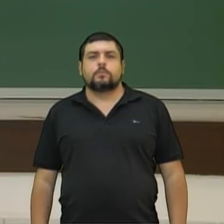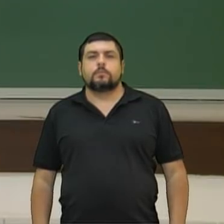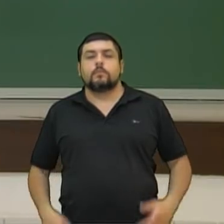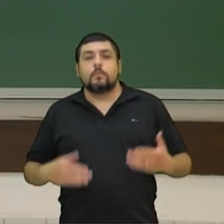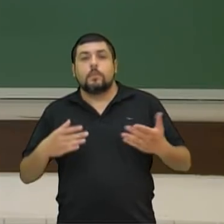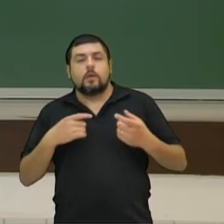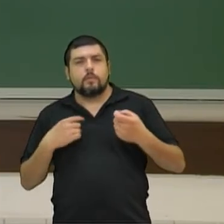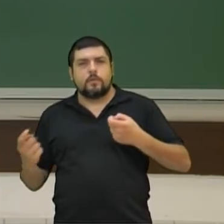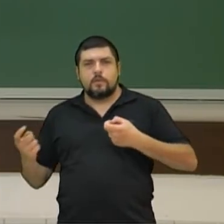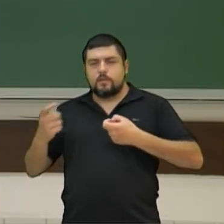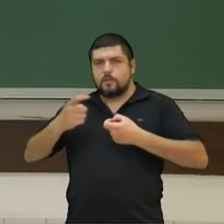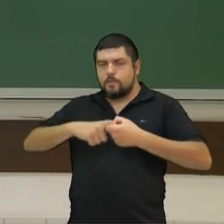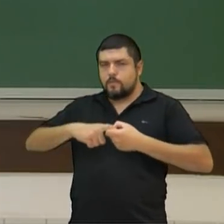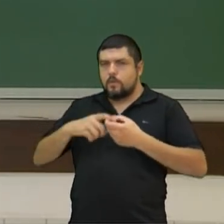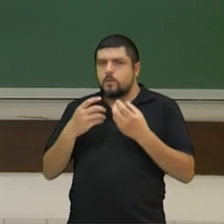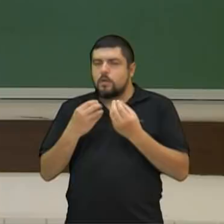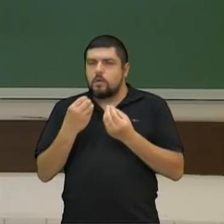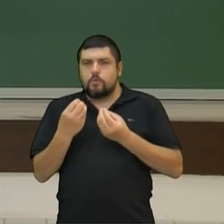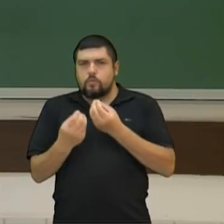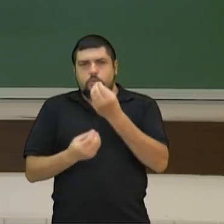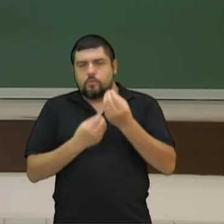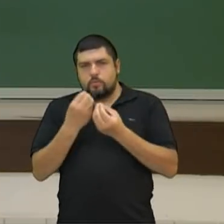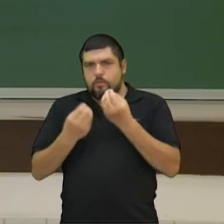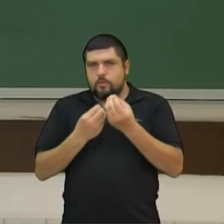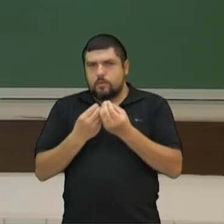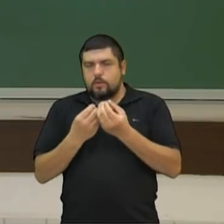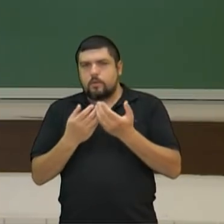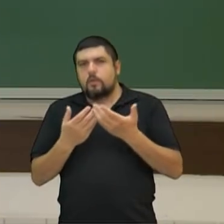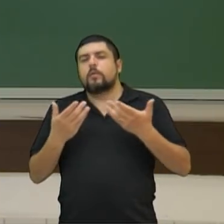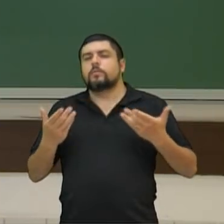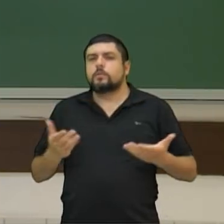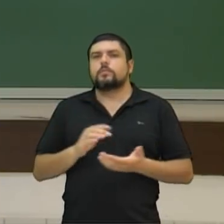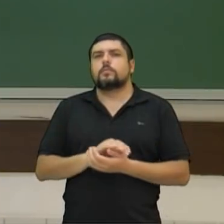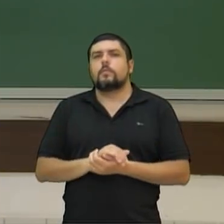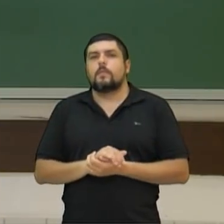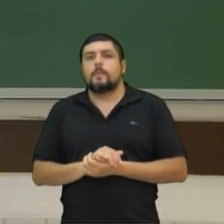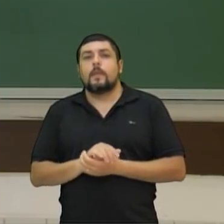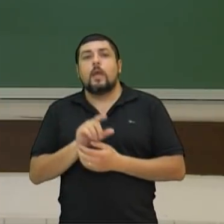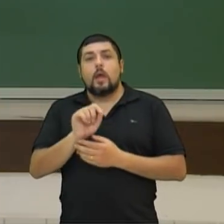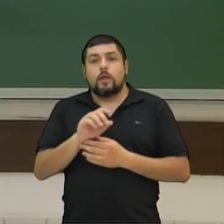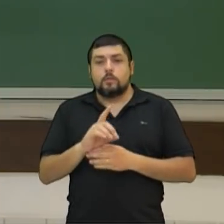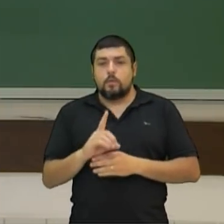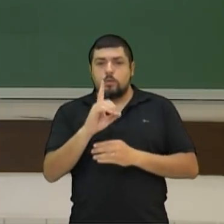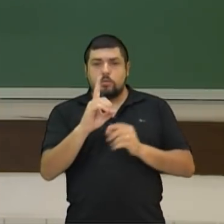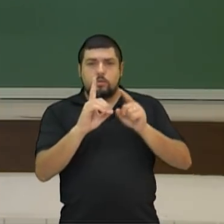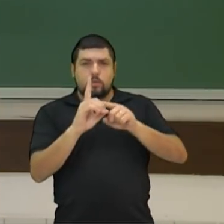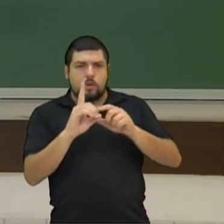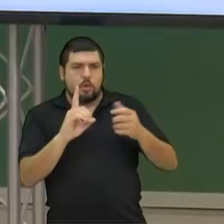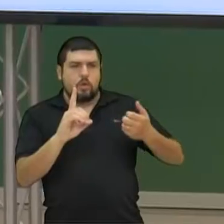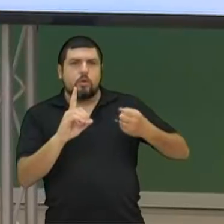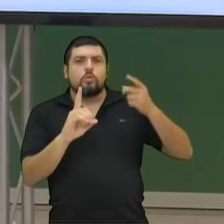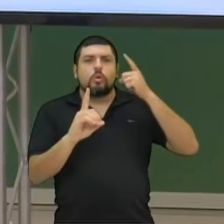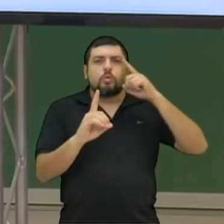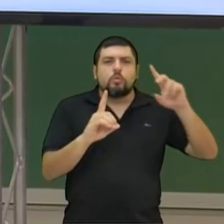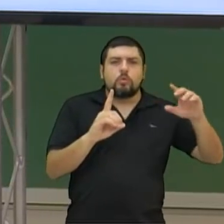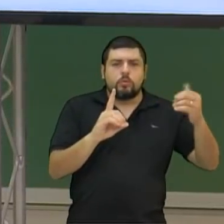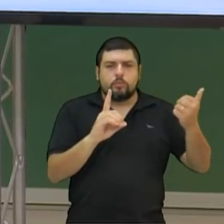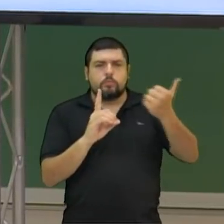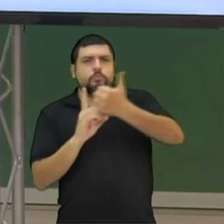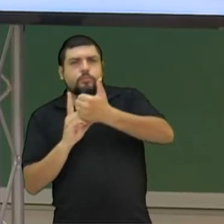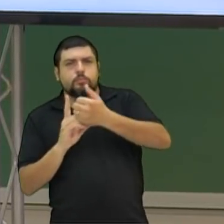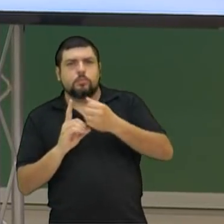Estamos de volta. Vamos ver então como fica a tabela preenchida, tá? Aqui eu substituí o D pelos dias do mês. No caso era